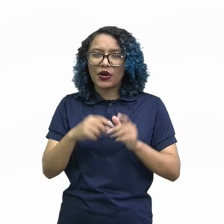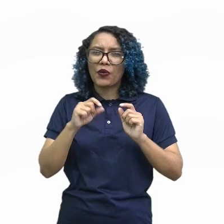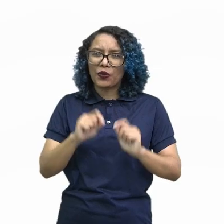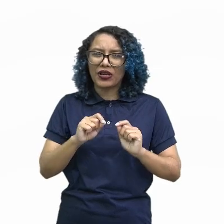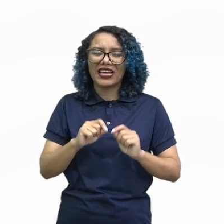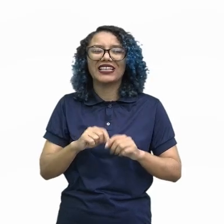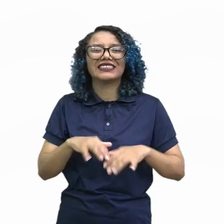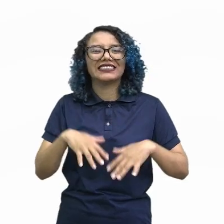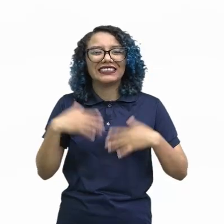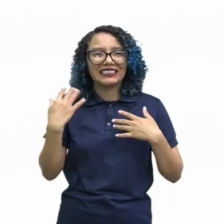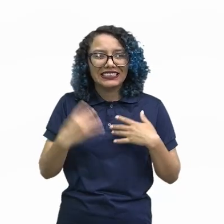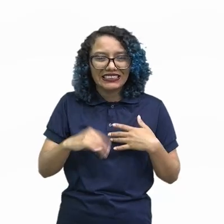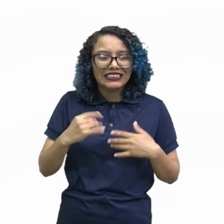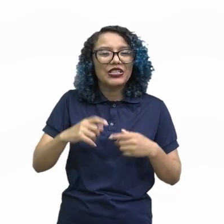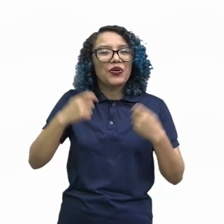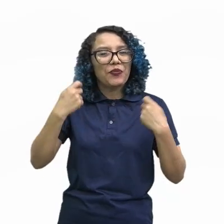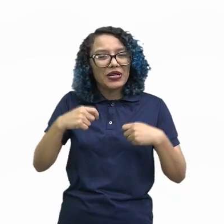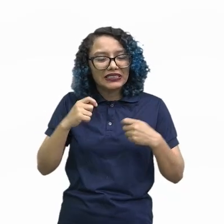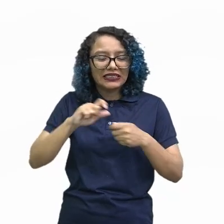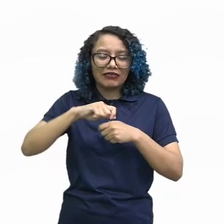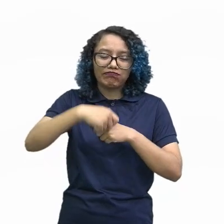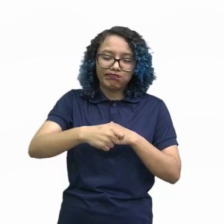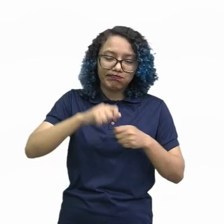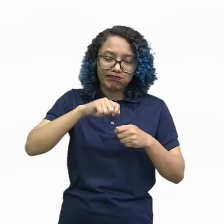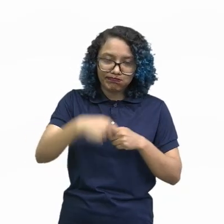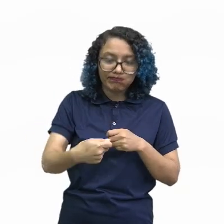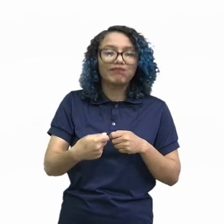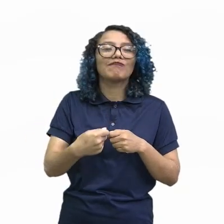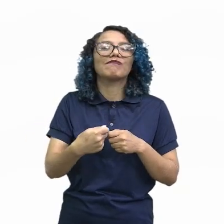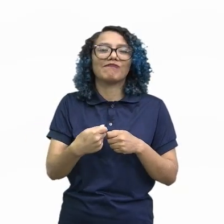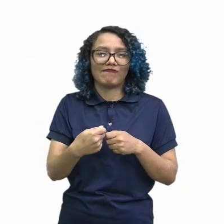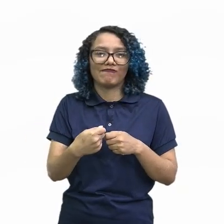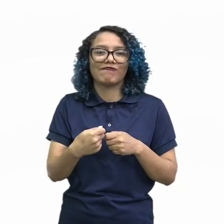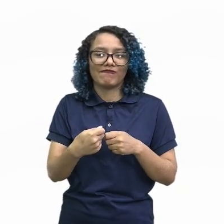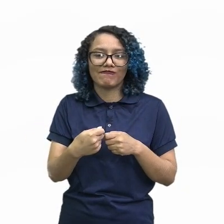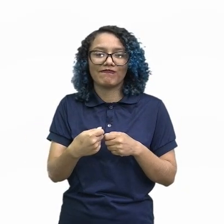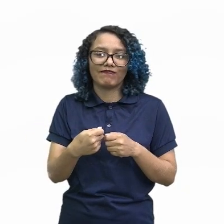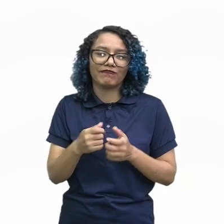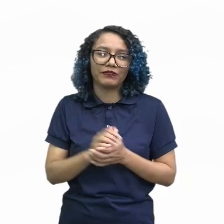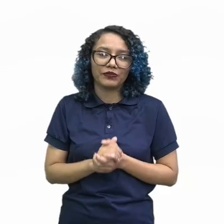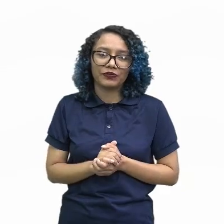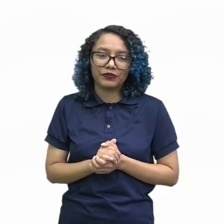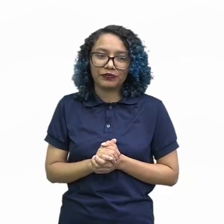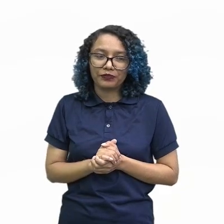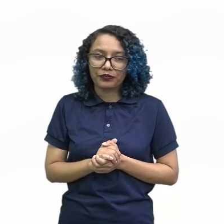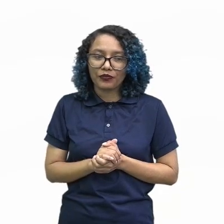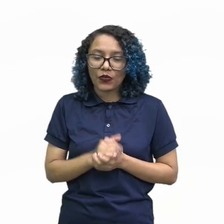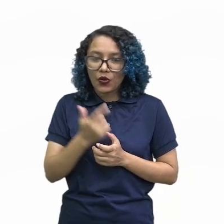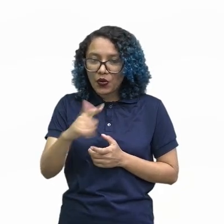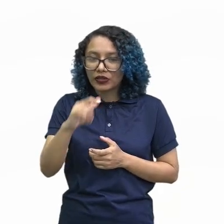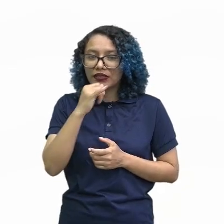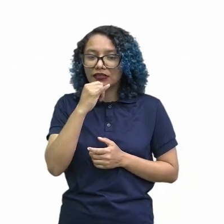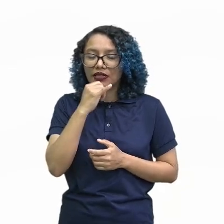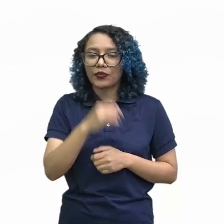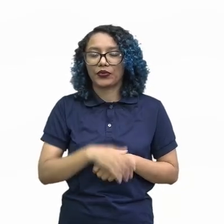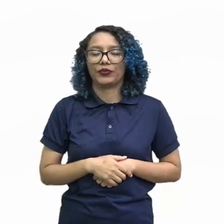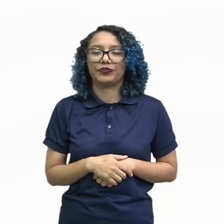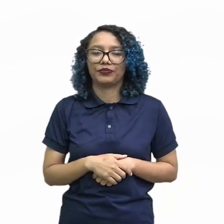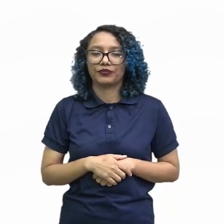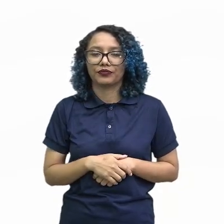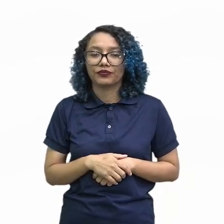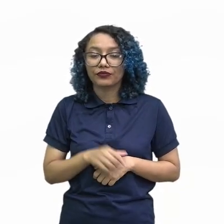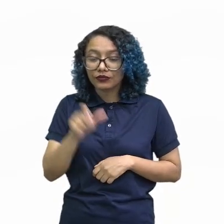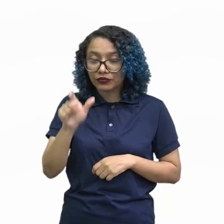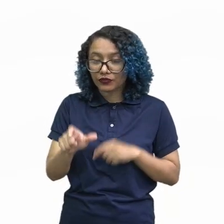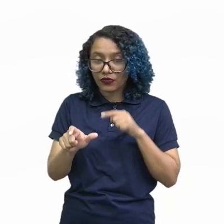esse momento em que eu vou ter que descascar tucumã, ok? Mais um exemplo? Olha aí.